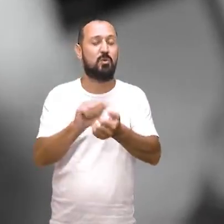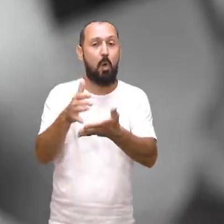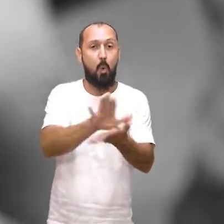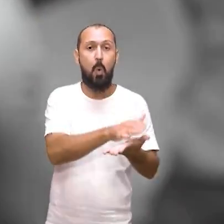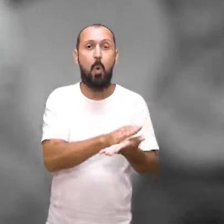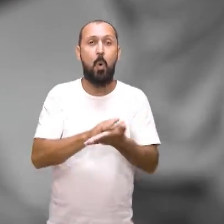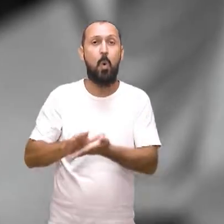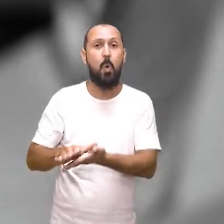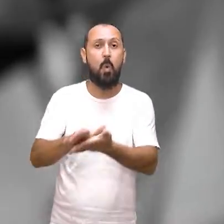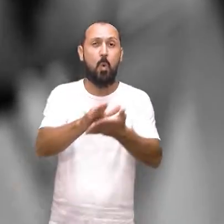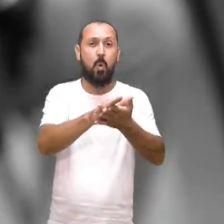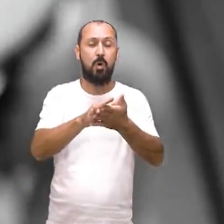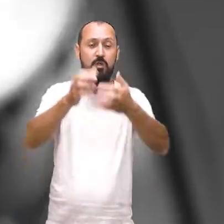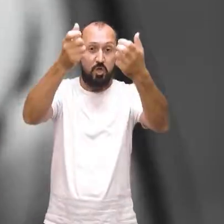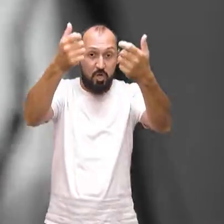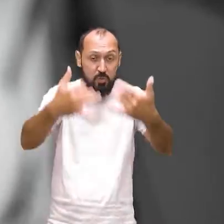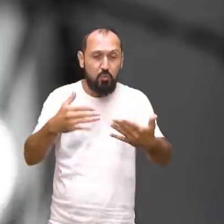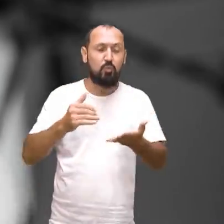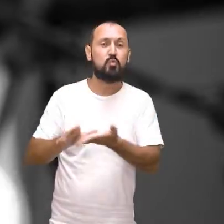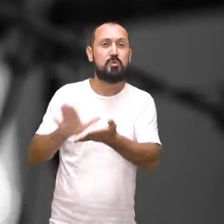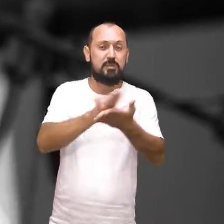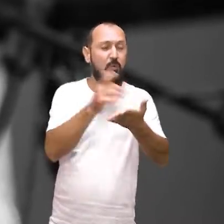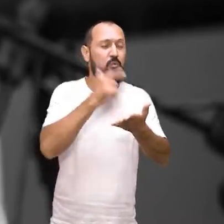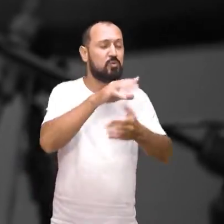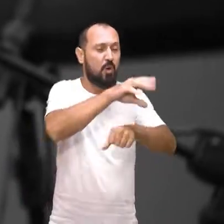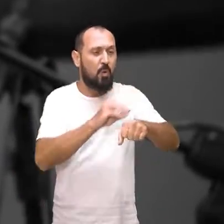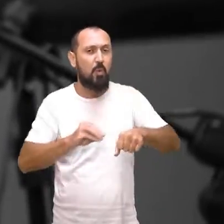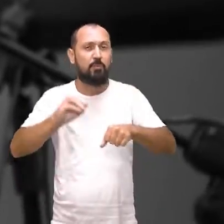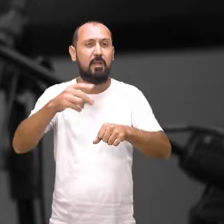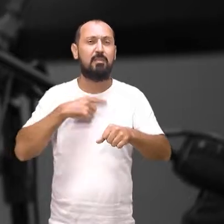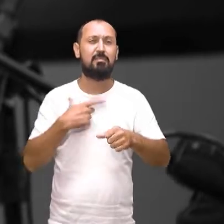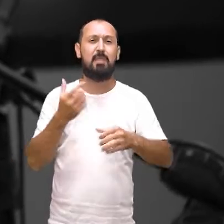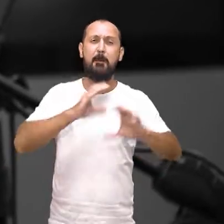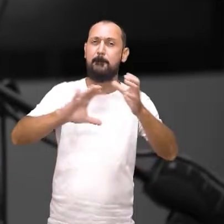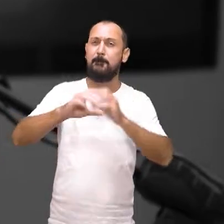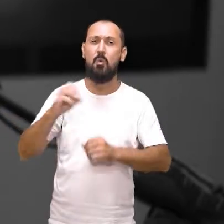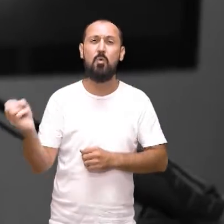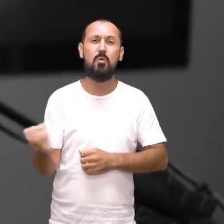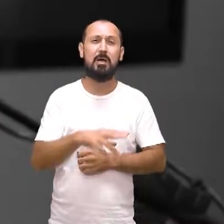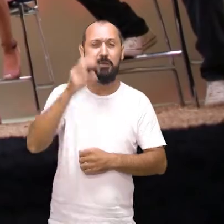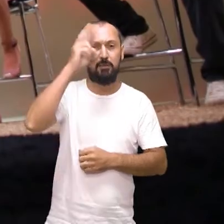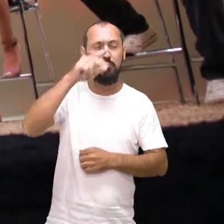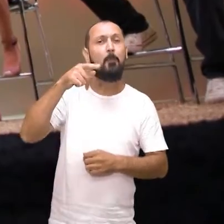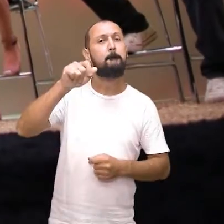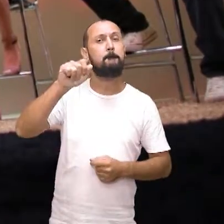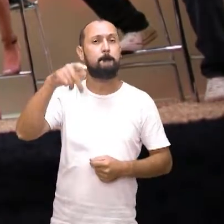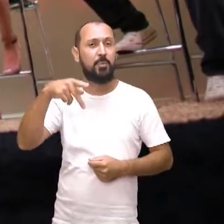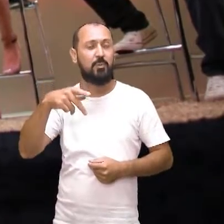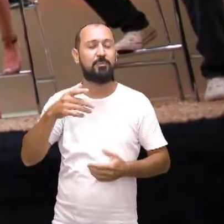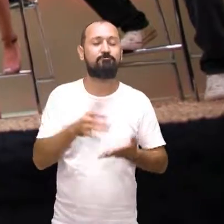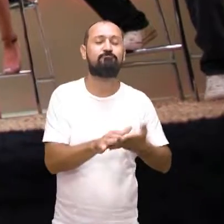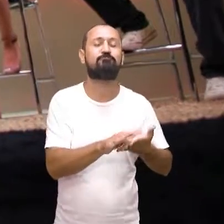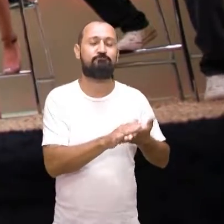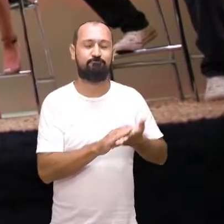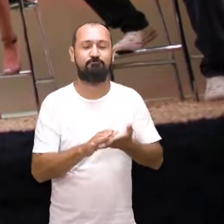Além disso, o sambista que diz Tudo Vira Samba traz ainda canções de renomados cantores do